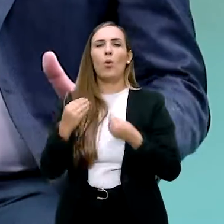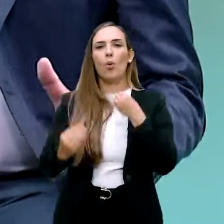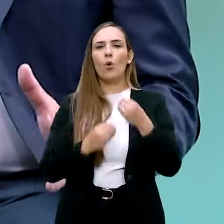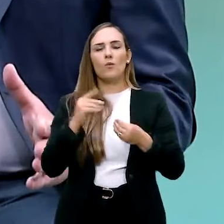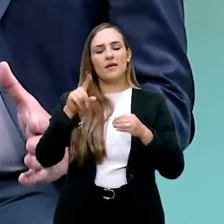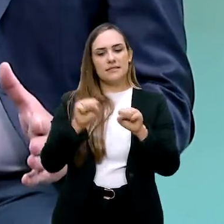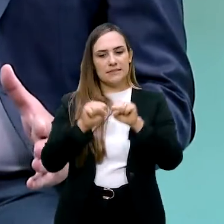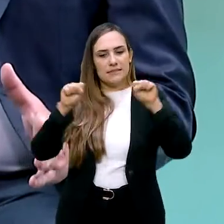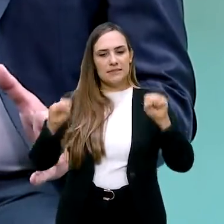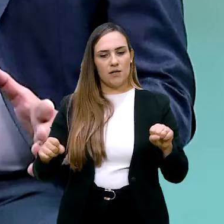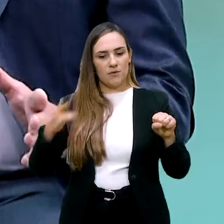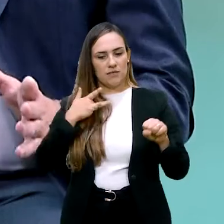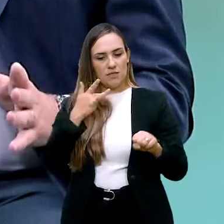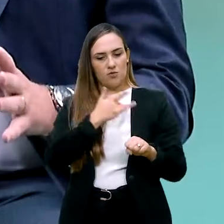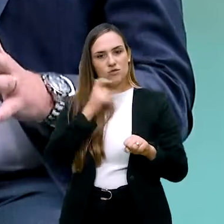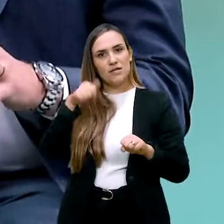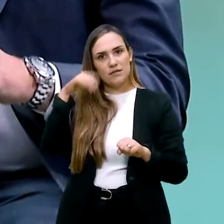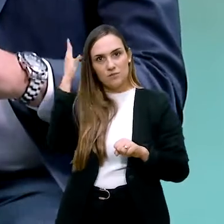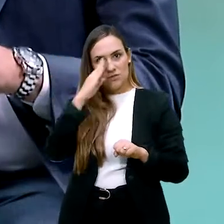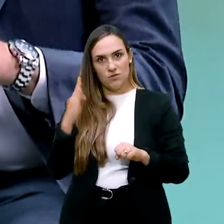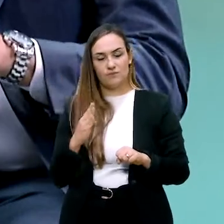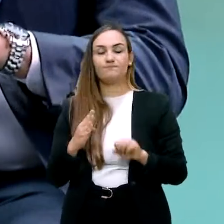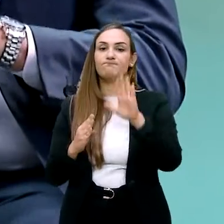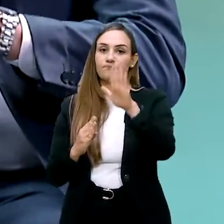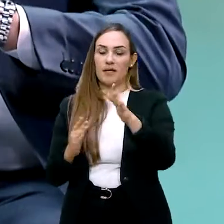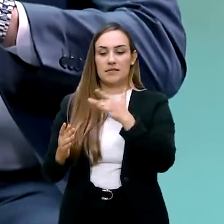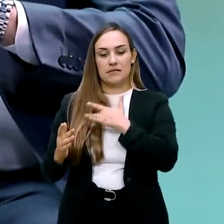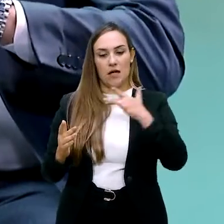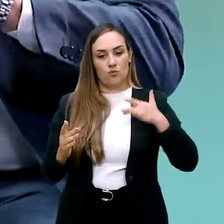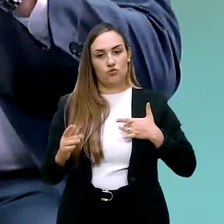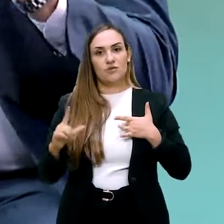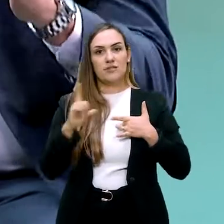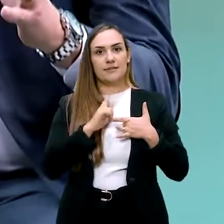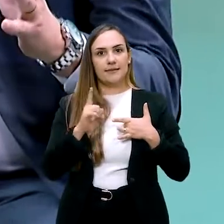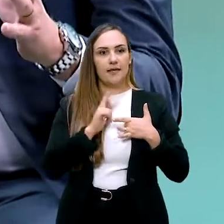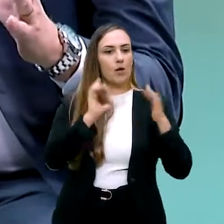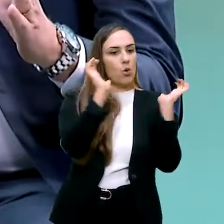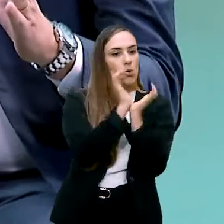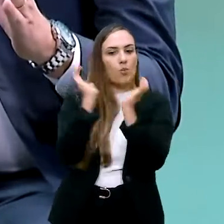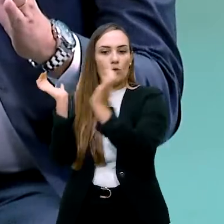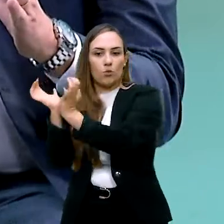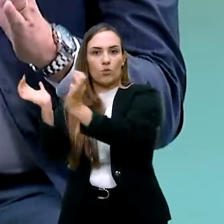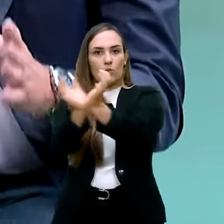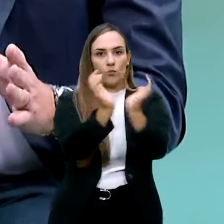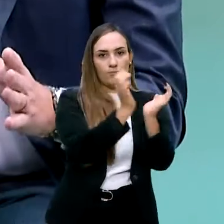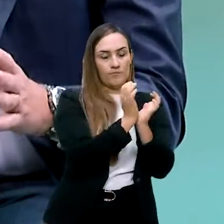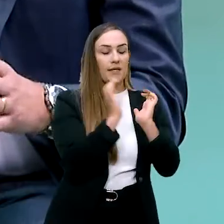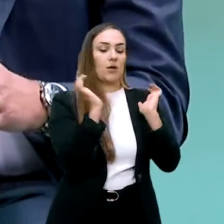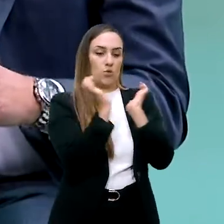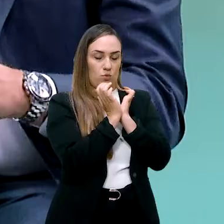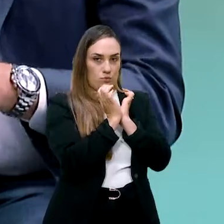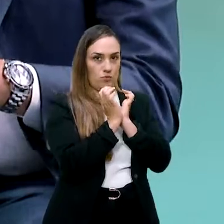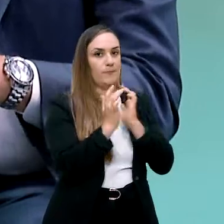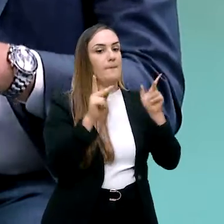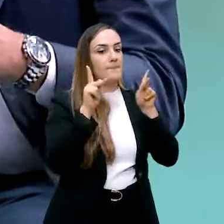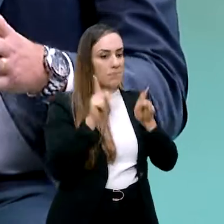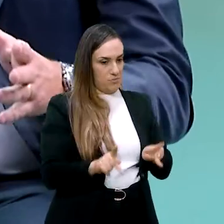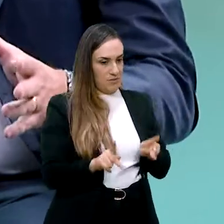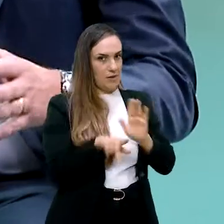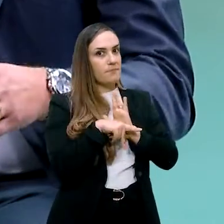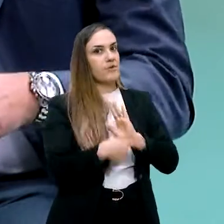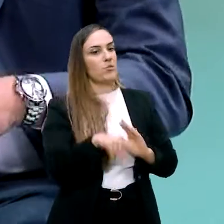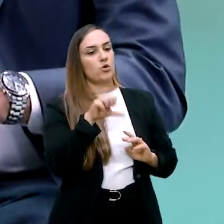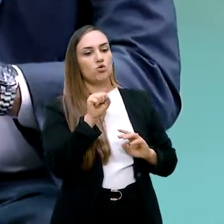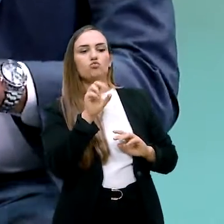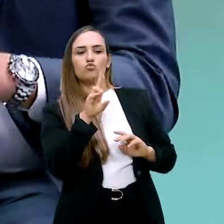de saúde no Brasil. A saúde hoje ela é dividida em grandes grupos. A saúde pública, coordenada pelo